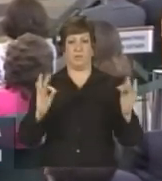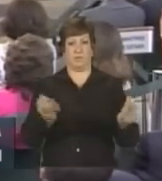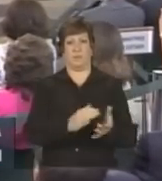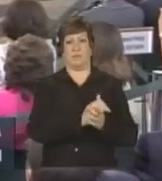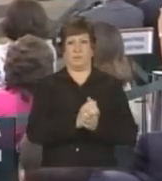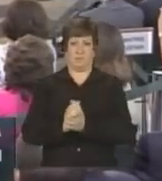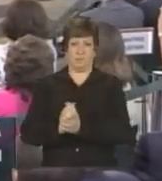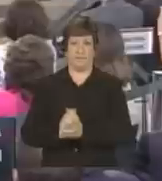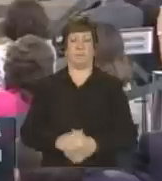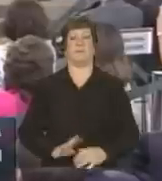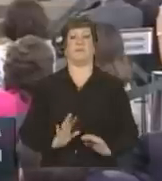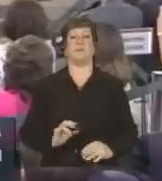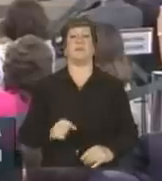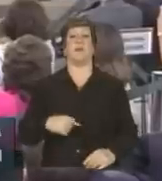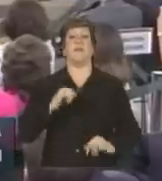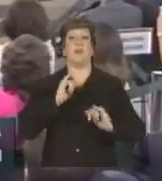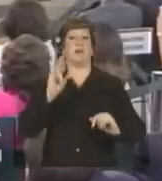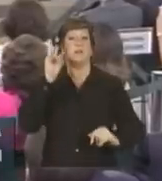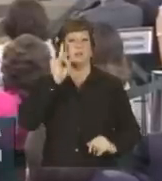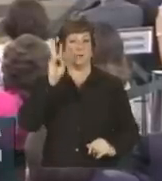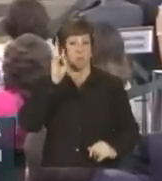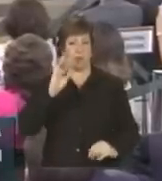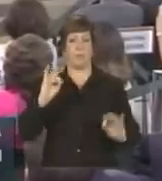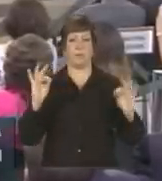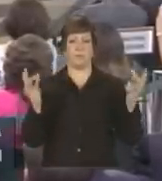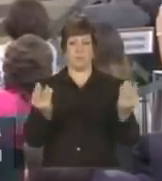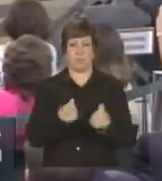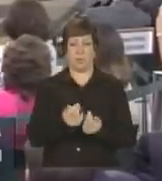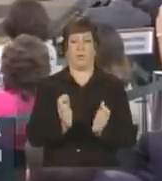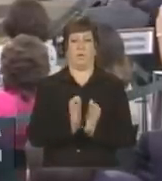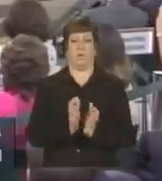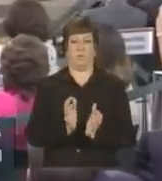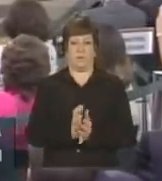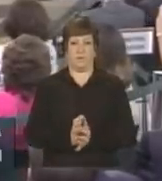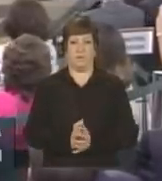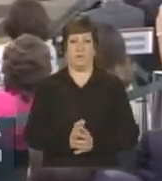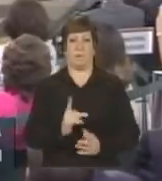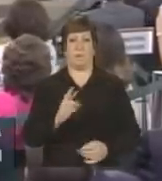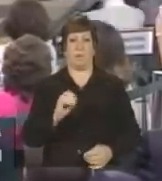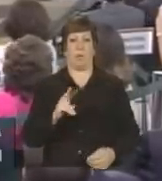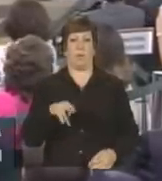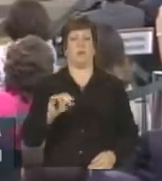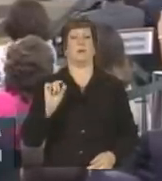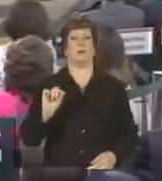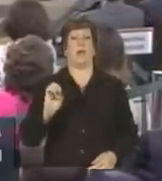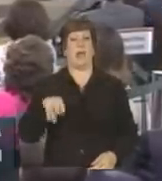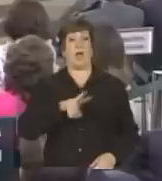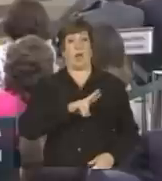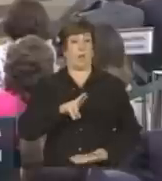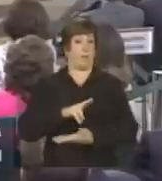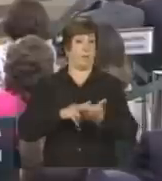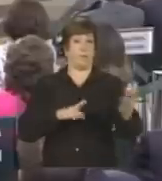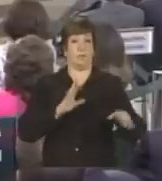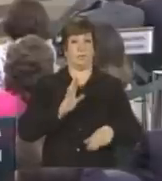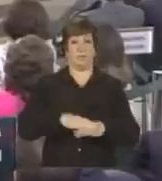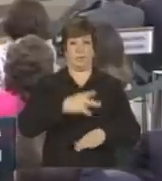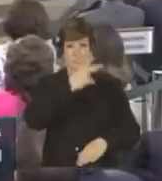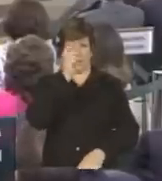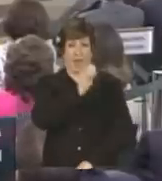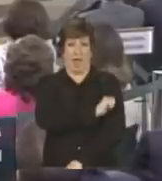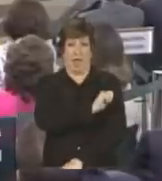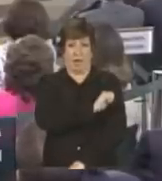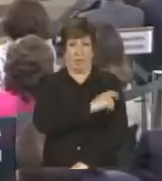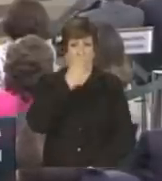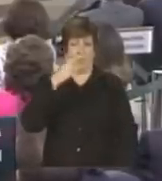do programa Universidade para Todos, ProUni, em nome de 1 milhão de alunos assistidos pelo mesmo, tornou-se a tarefa